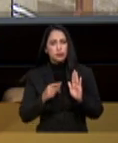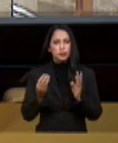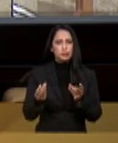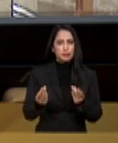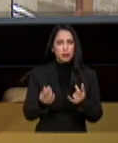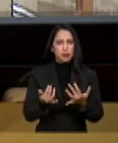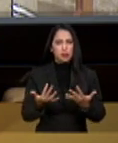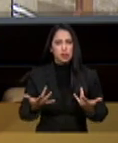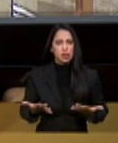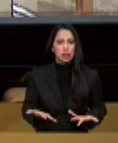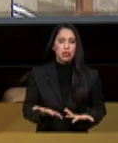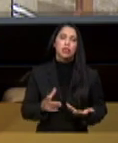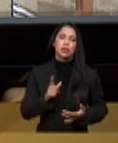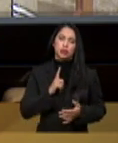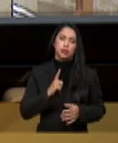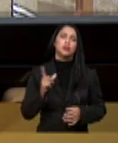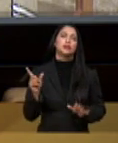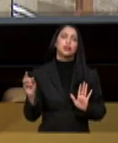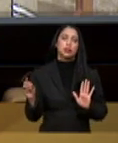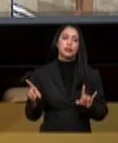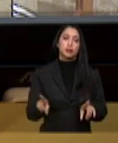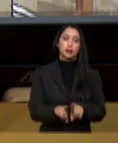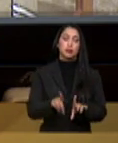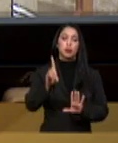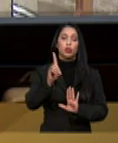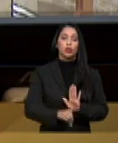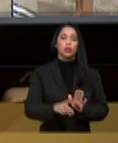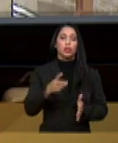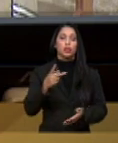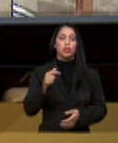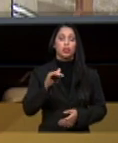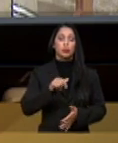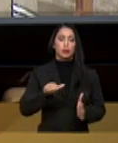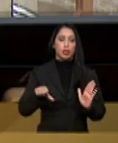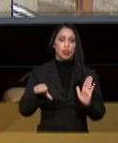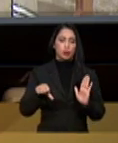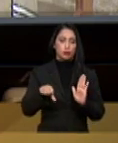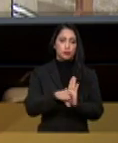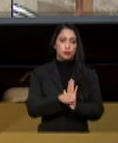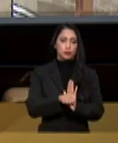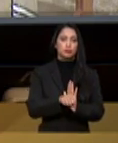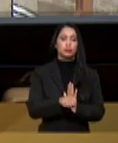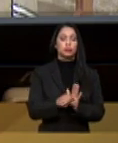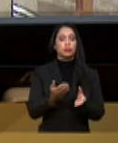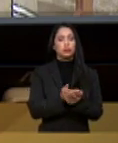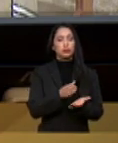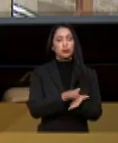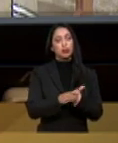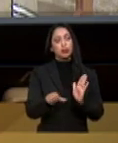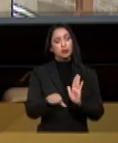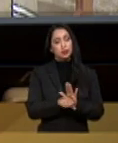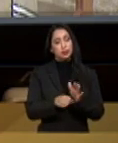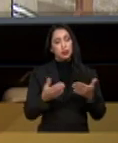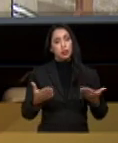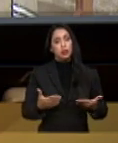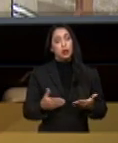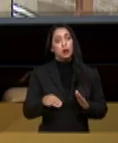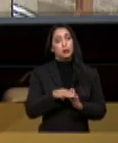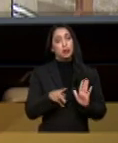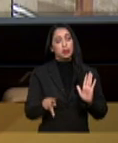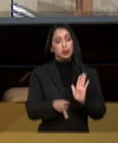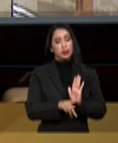sensíveis, entre as quais se incluem o direito penal e o processo penal. Disso se segue que a medida